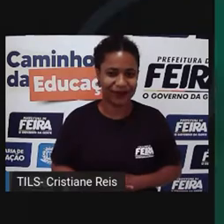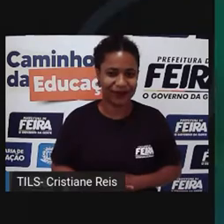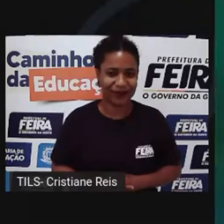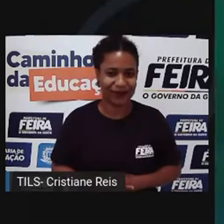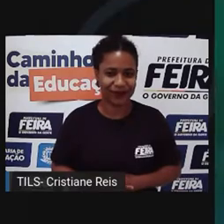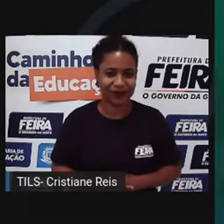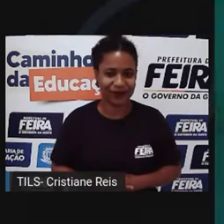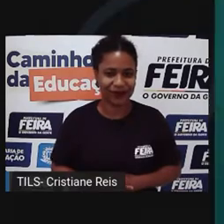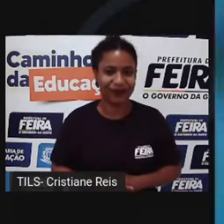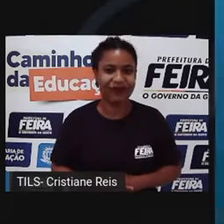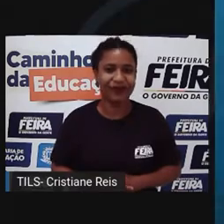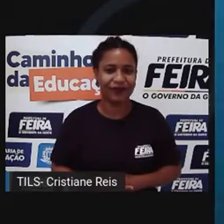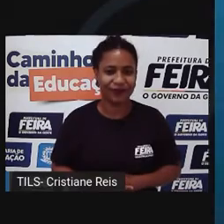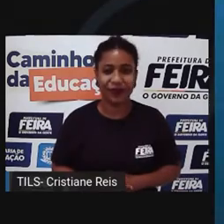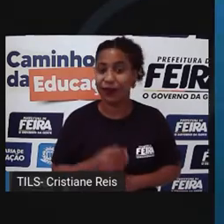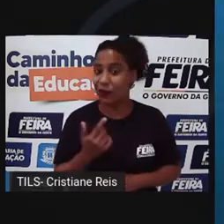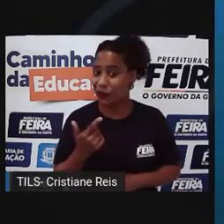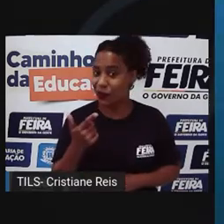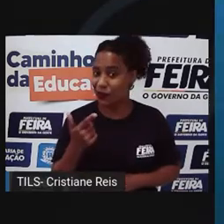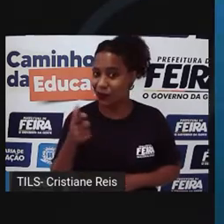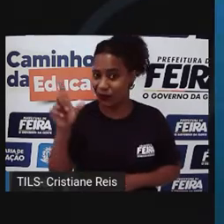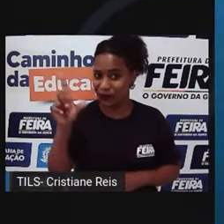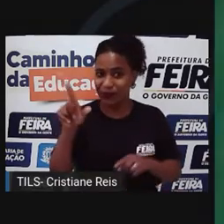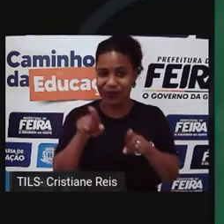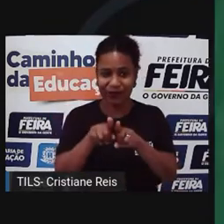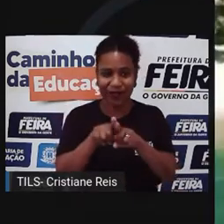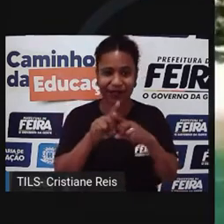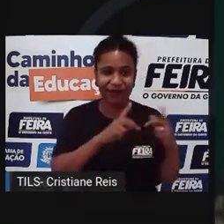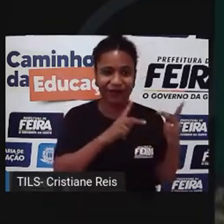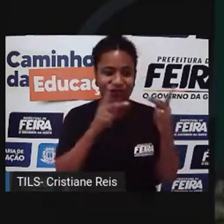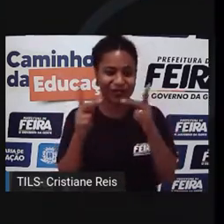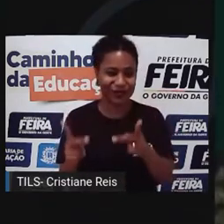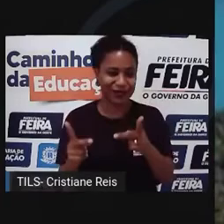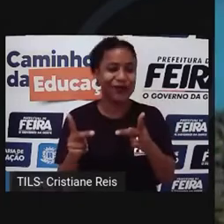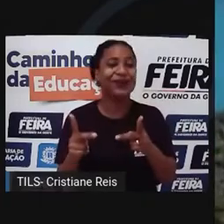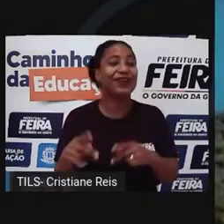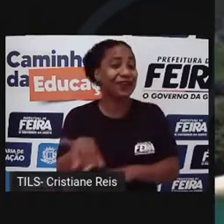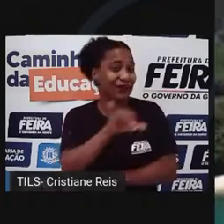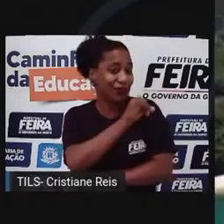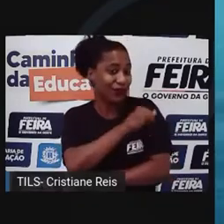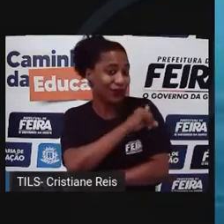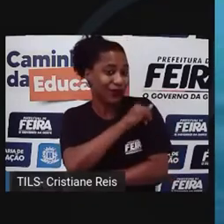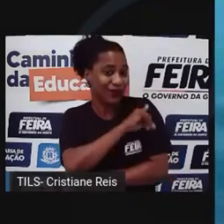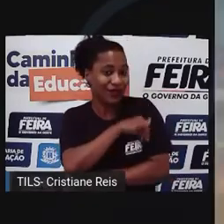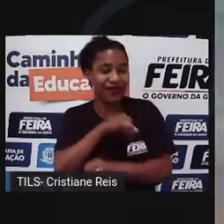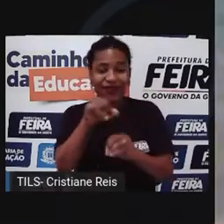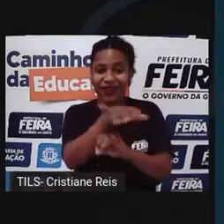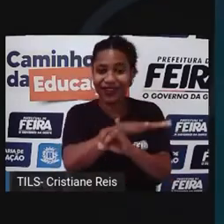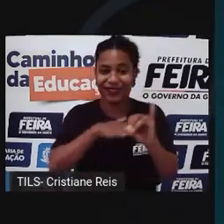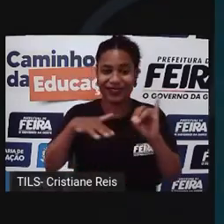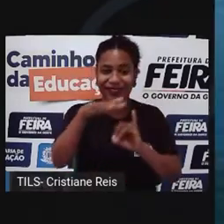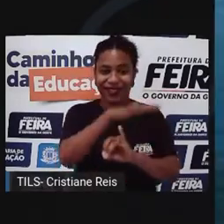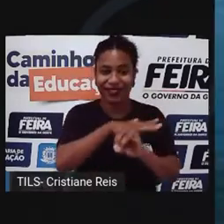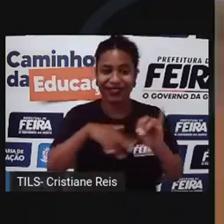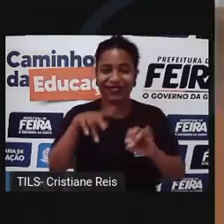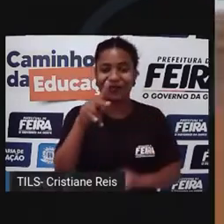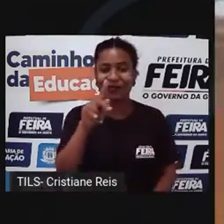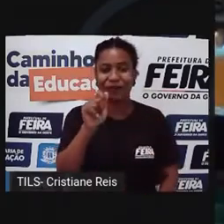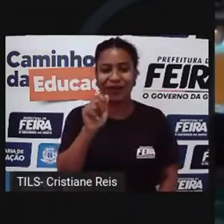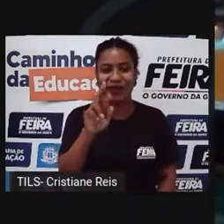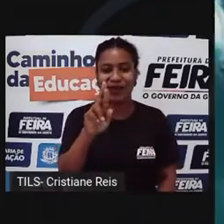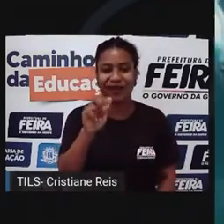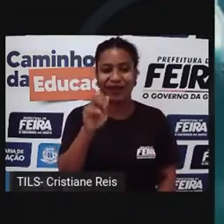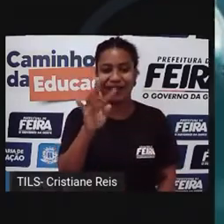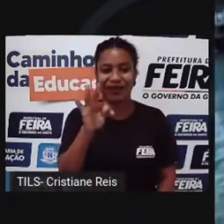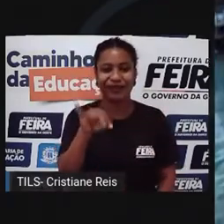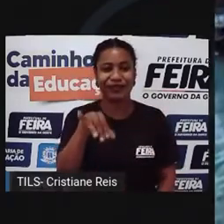Mais um lugar que nós visitamos e que nos deixou também de boca aberta com suas belezas é Paraty e as suas ilhas espetaculares. Tanto